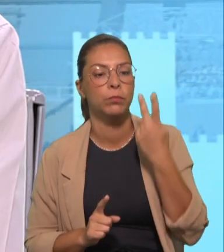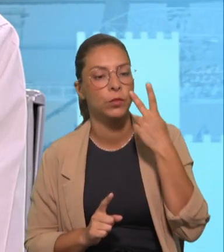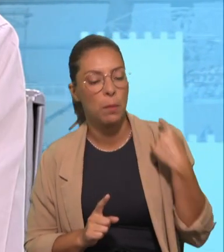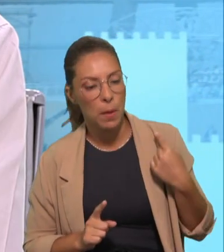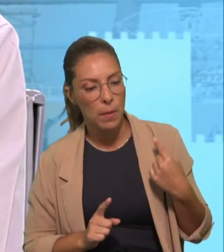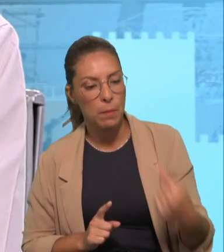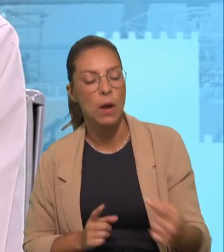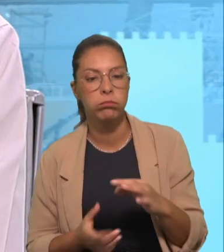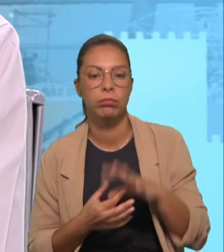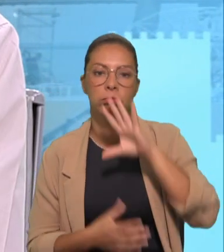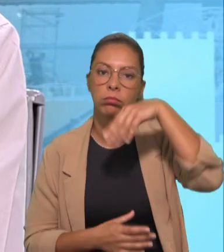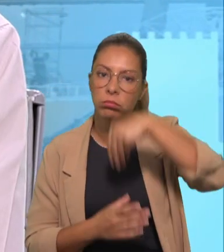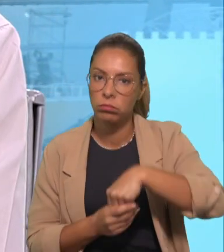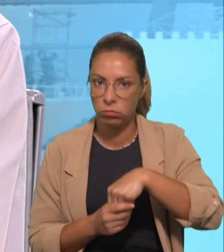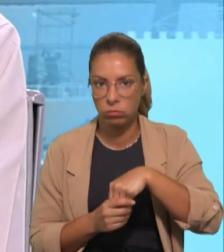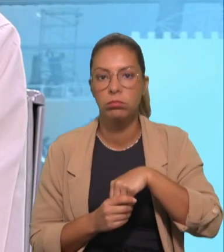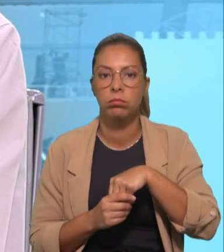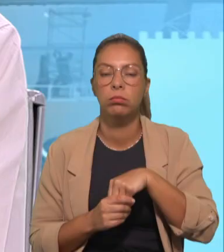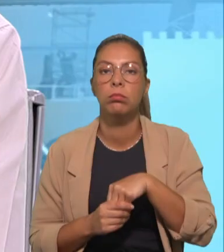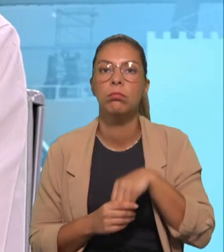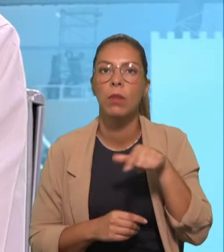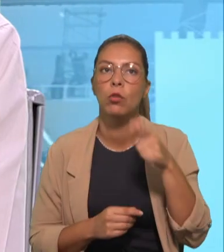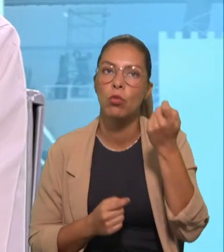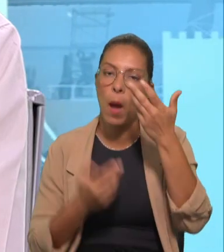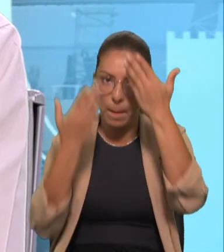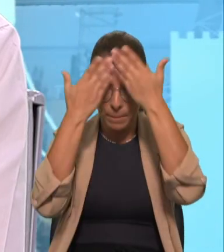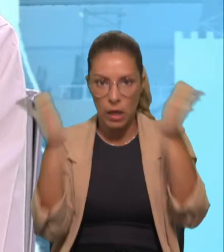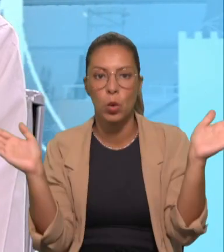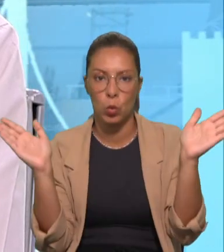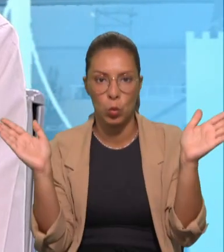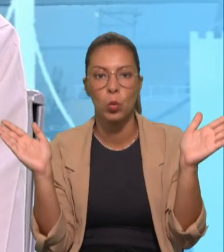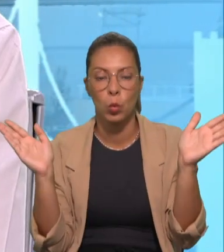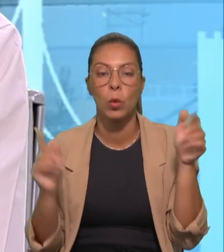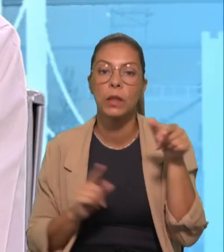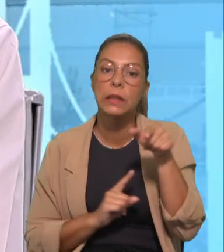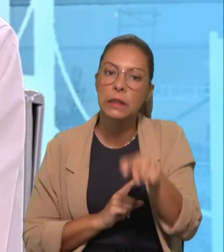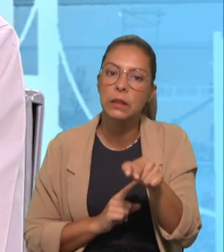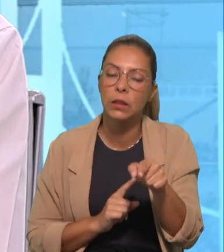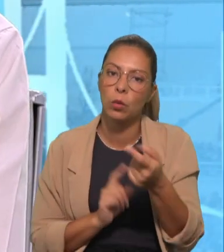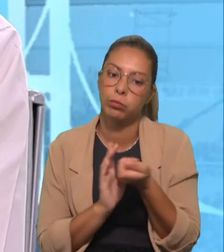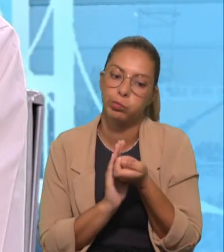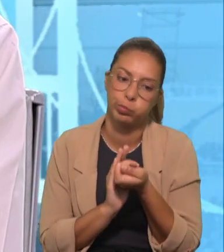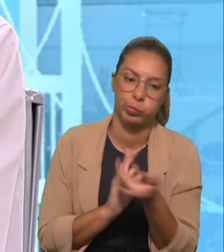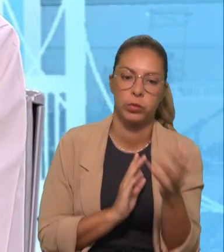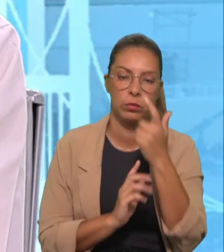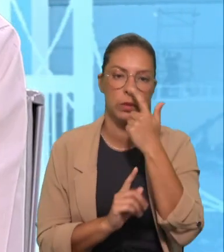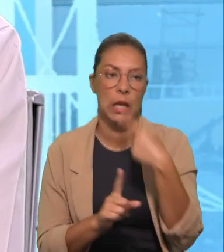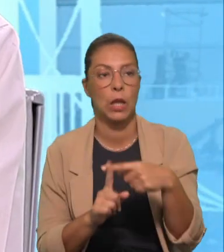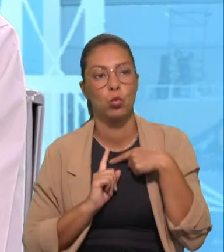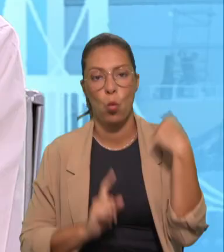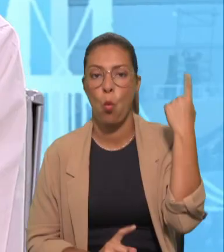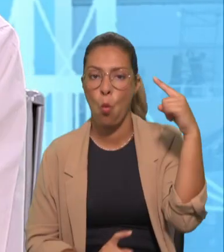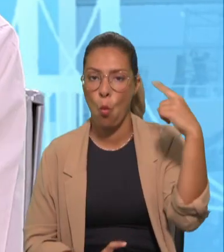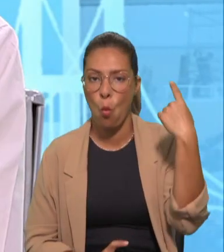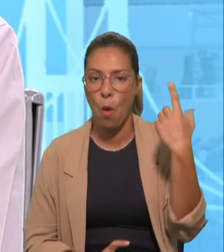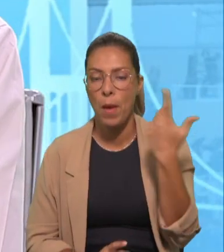de uma identidade cristã que é essencialmente aberta à pluralidade deste único Cristo que se manifesta em tantas pessoas com